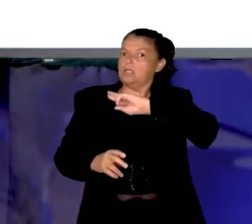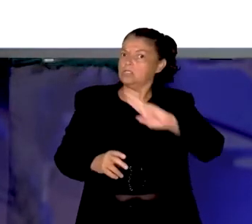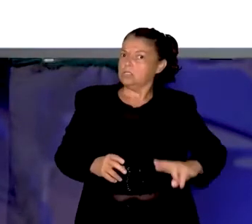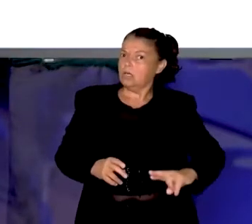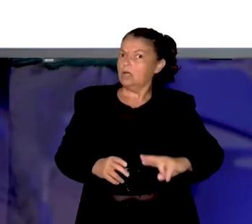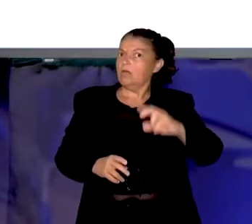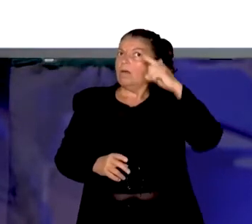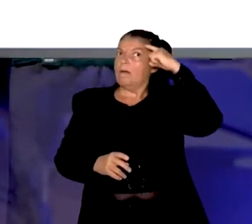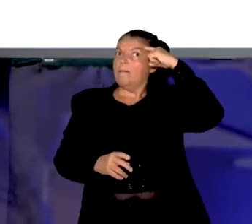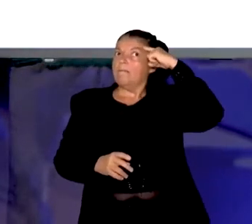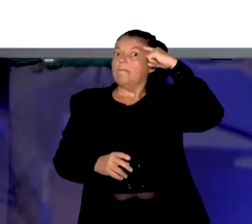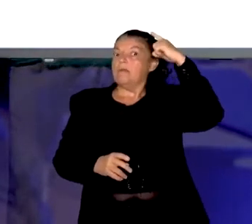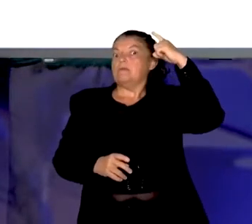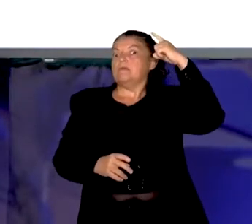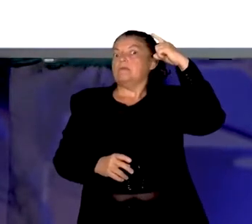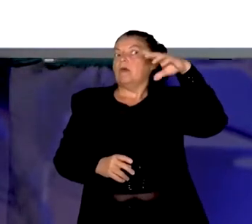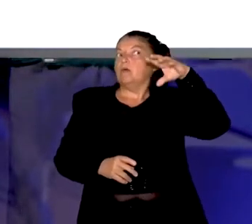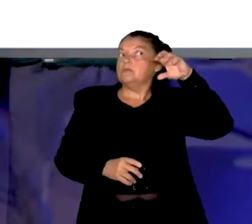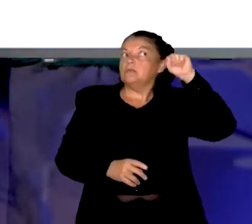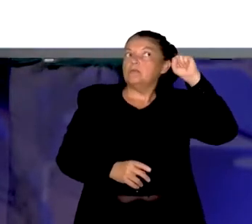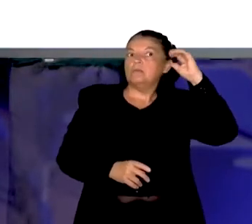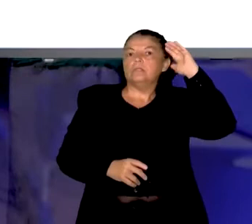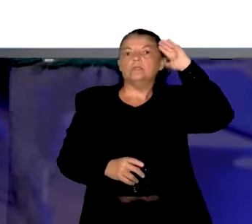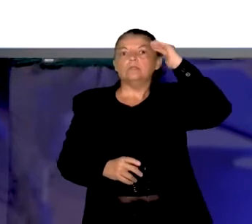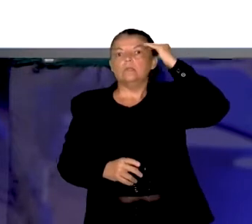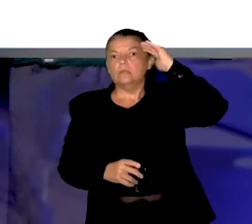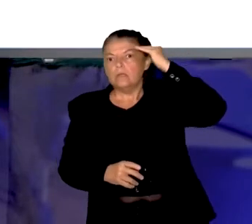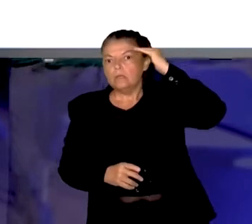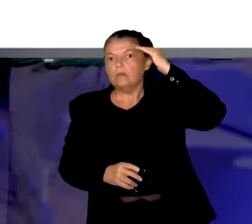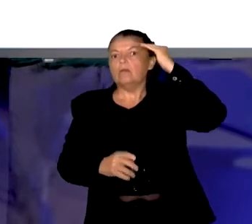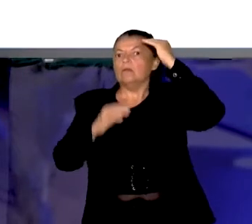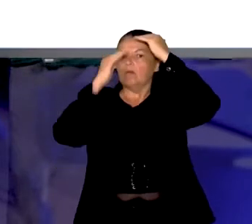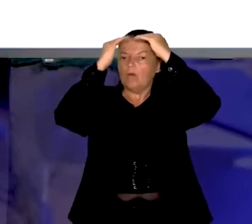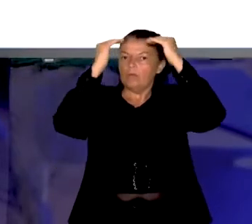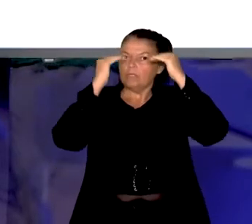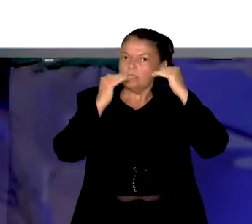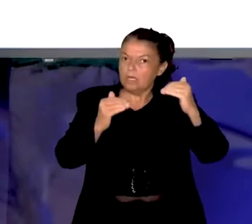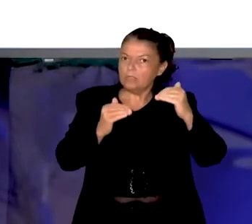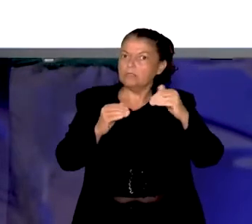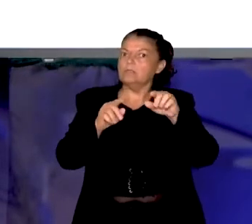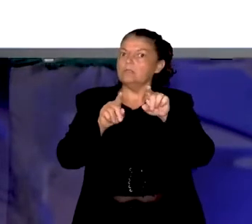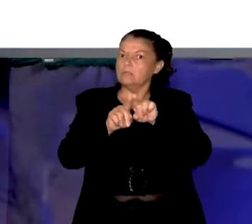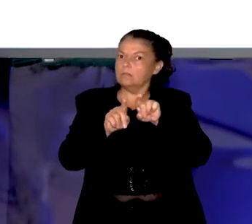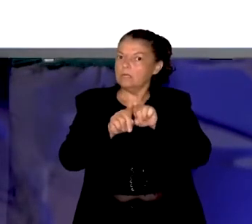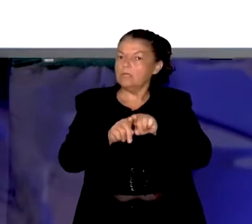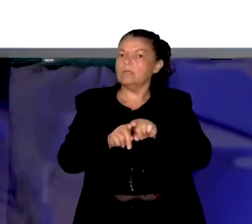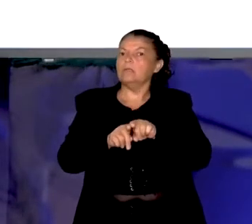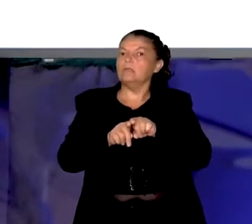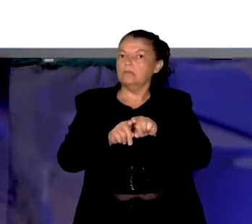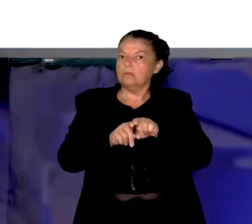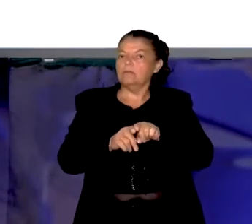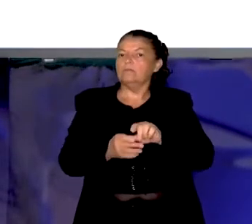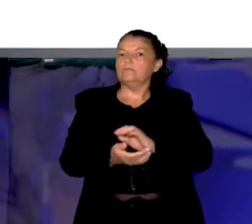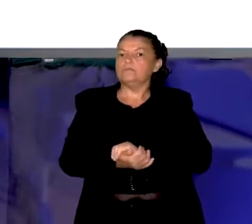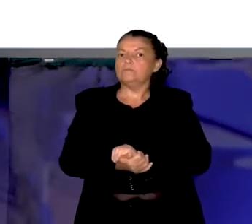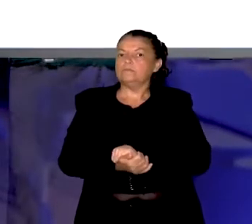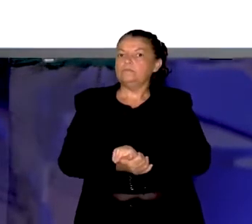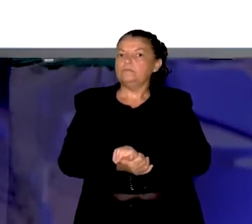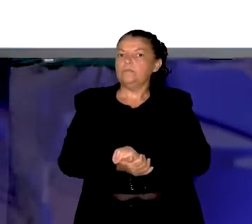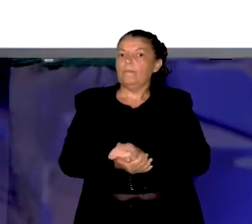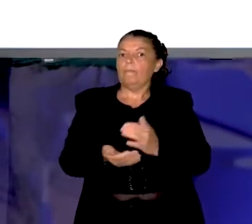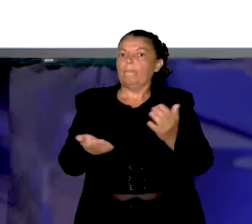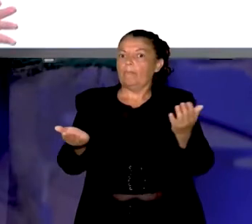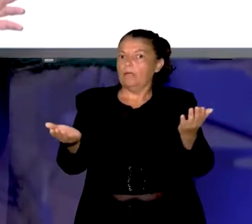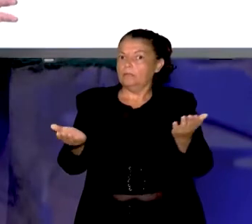diferente, a gente escuta e muitas vezes a gente segue. E eu quero aproveitar para fazer uma